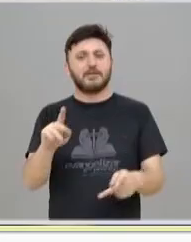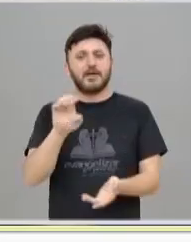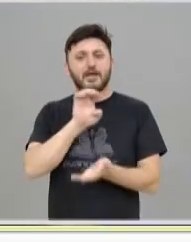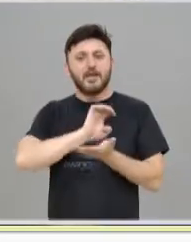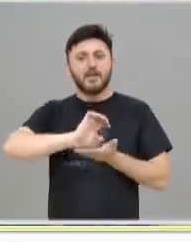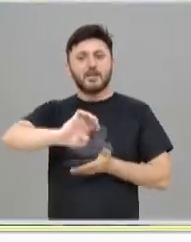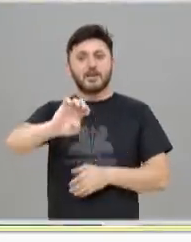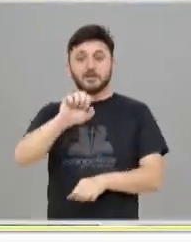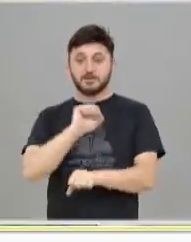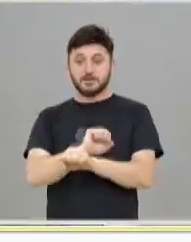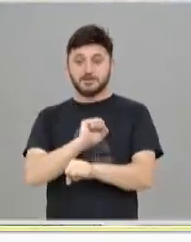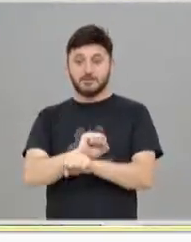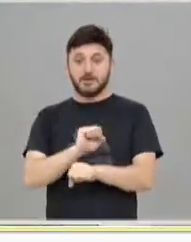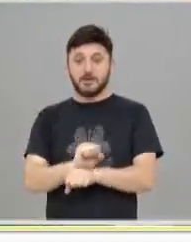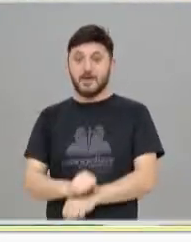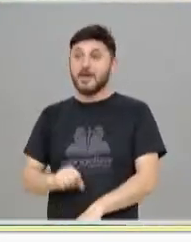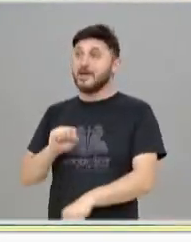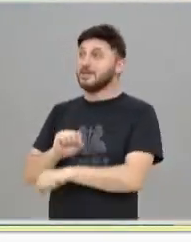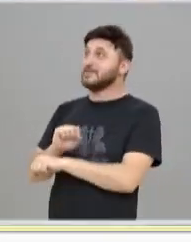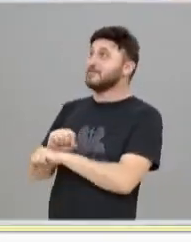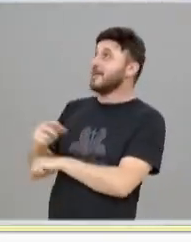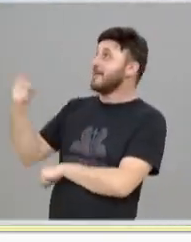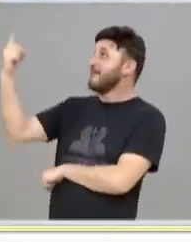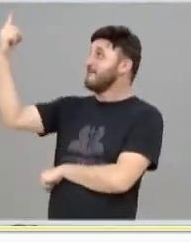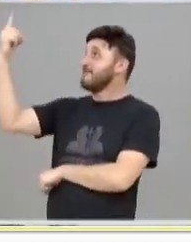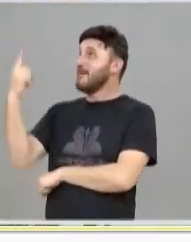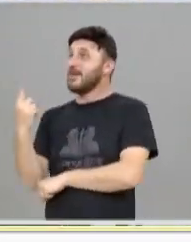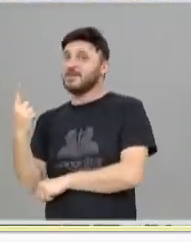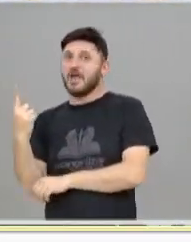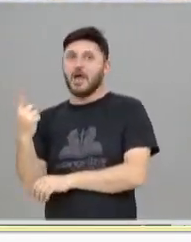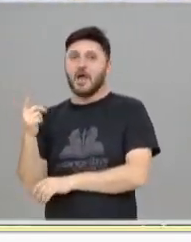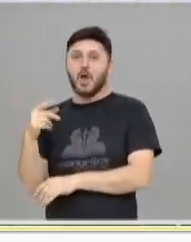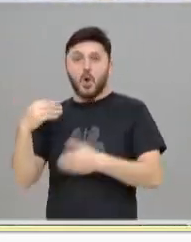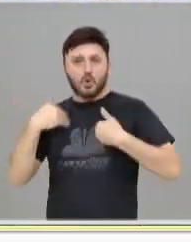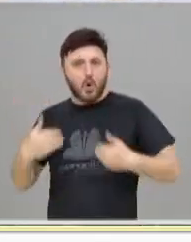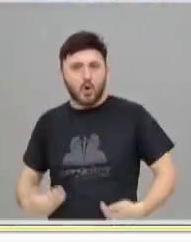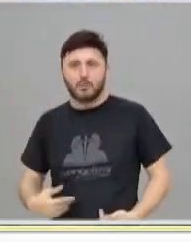Ele espera que Deus venha de uma forma